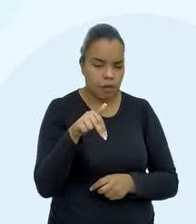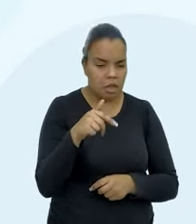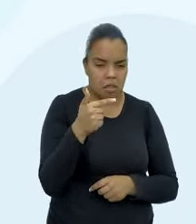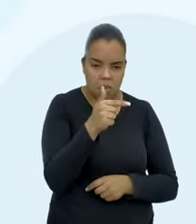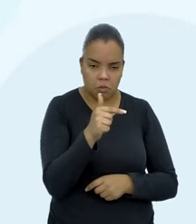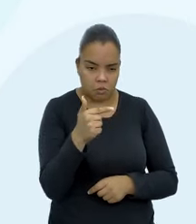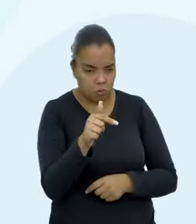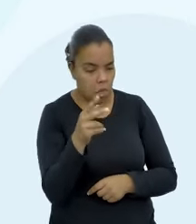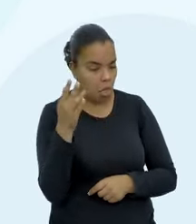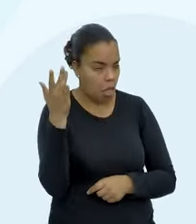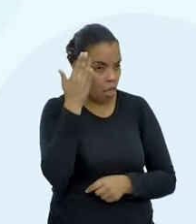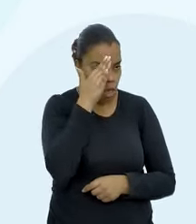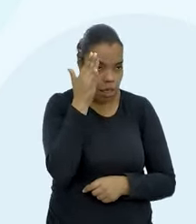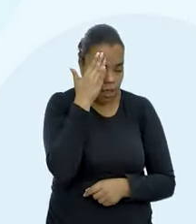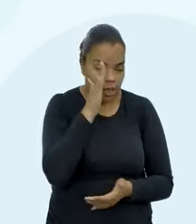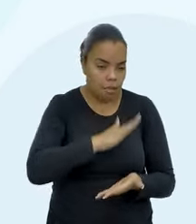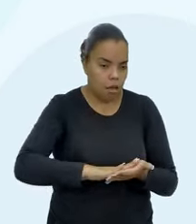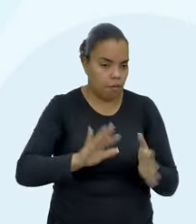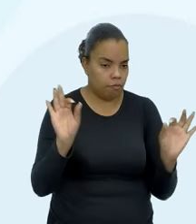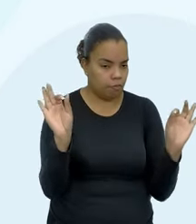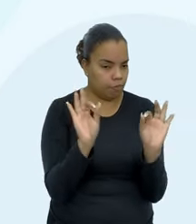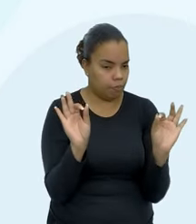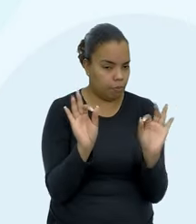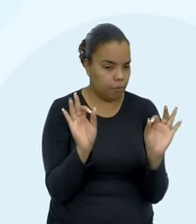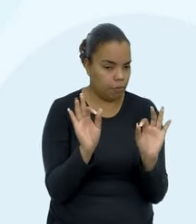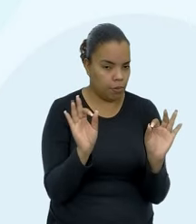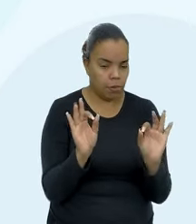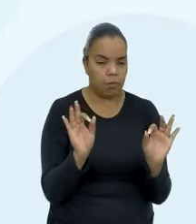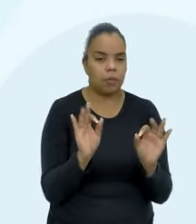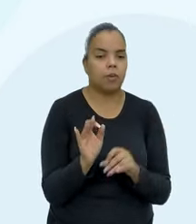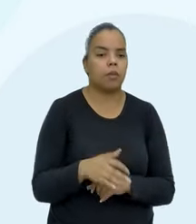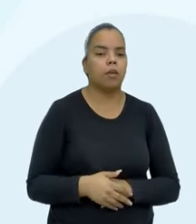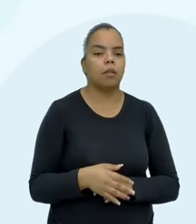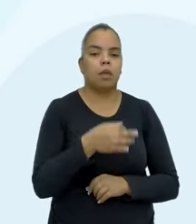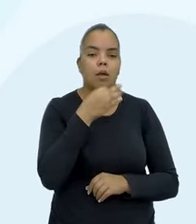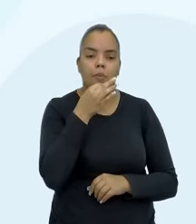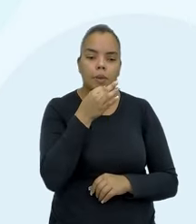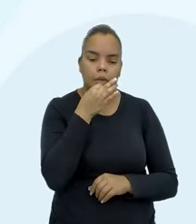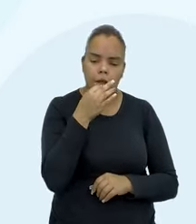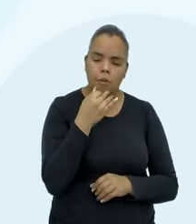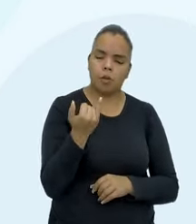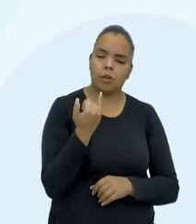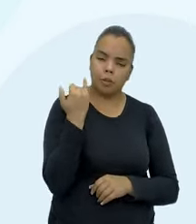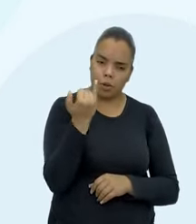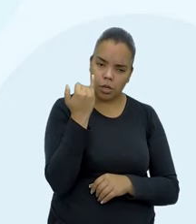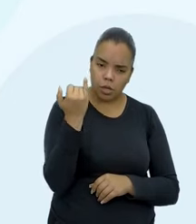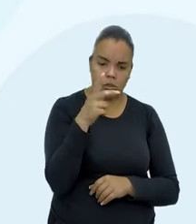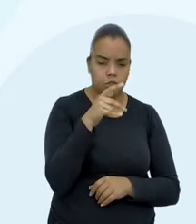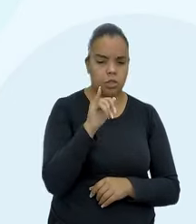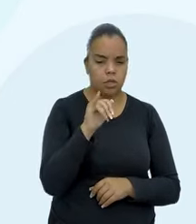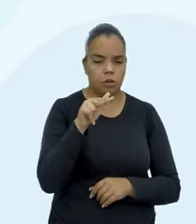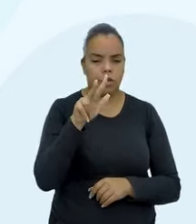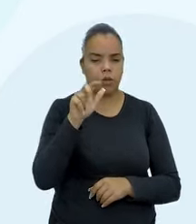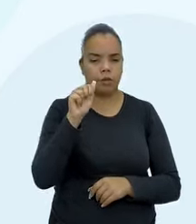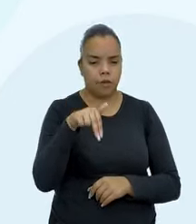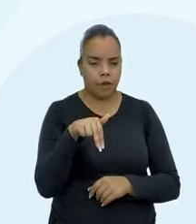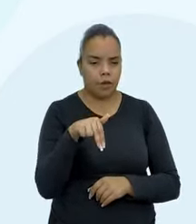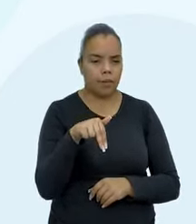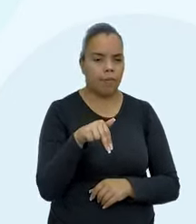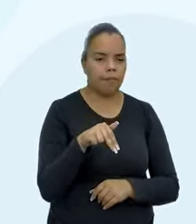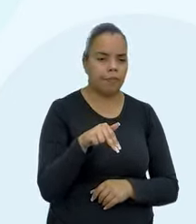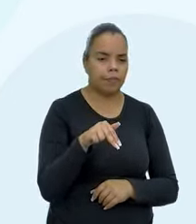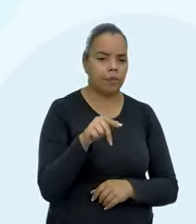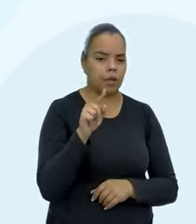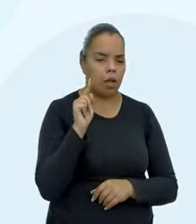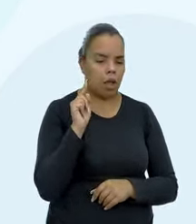formação até um relato muito importante que o Ivan sempre comentaram e falar o professor os meus professores